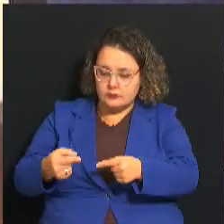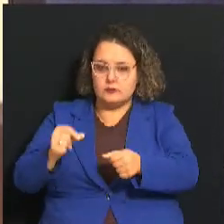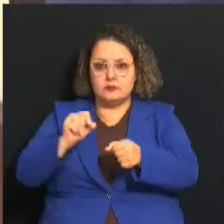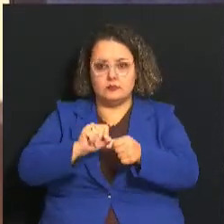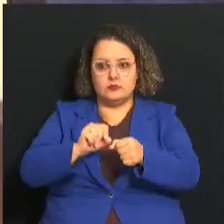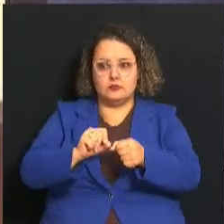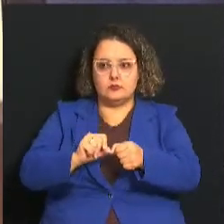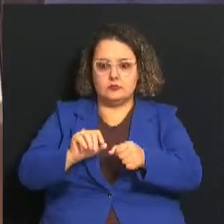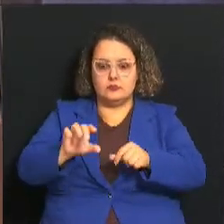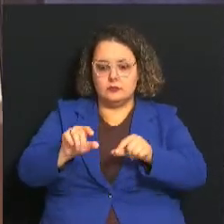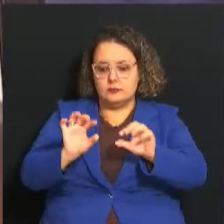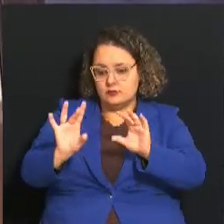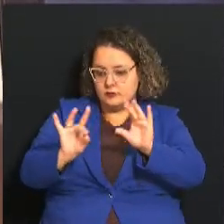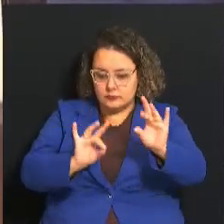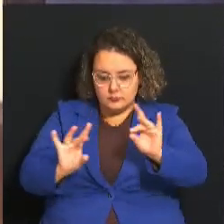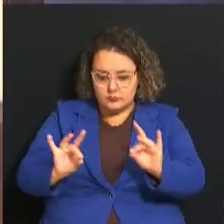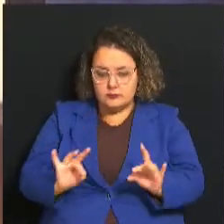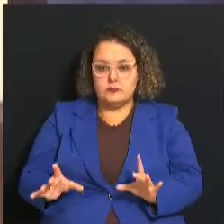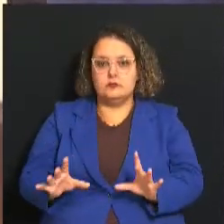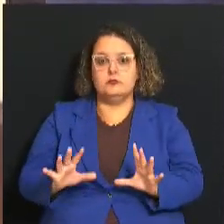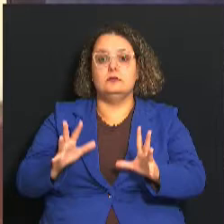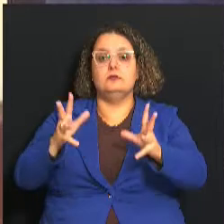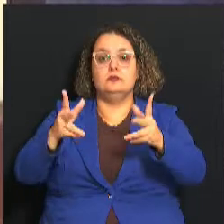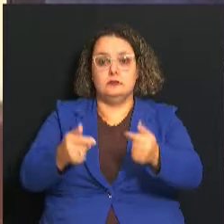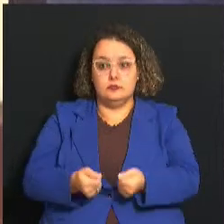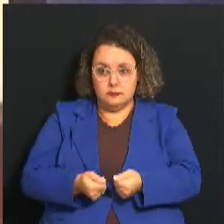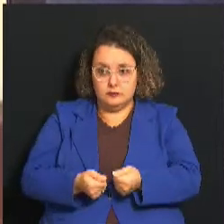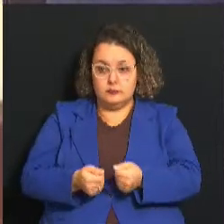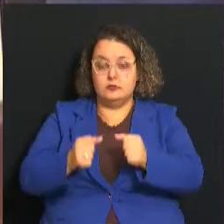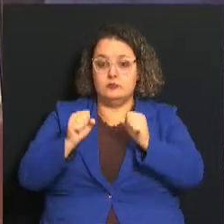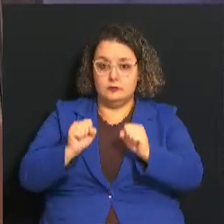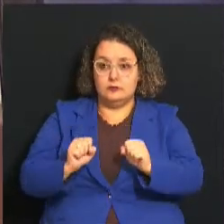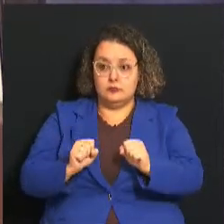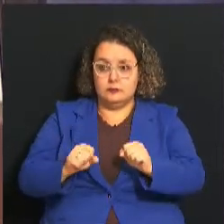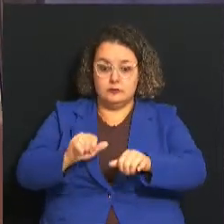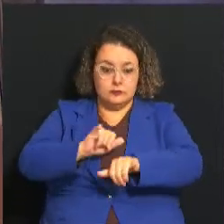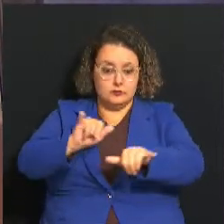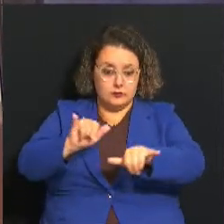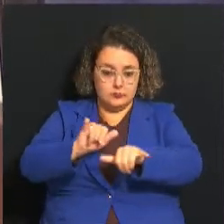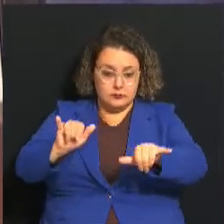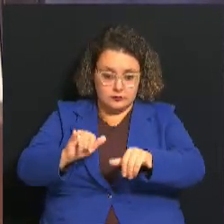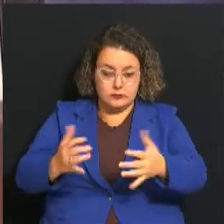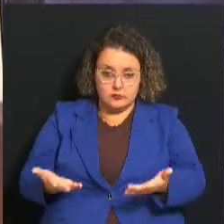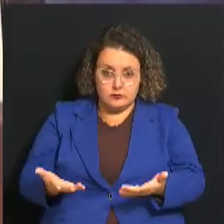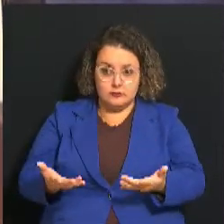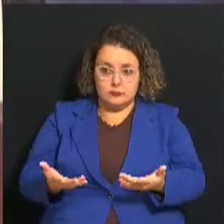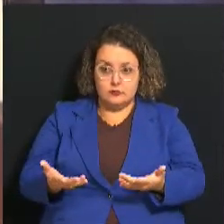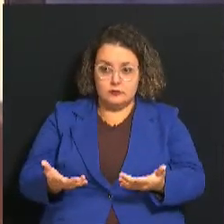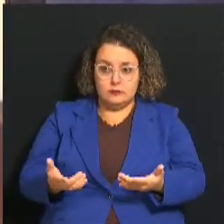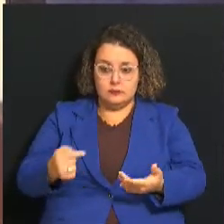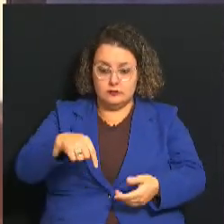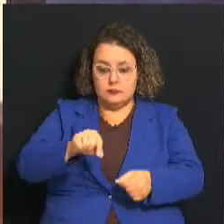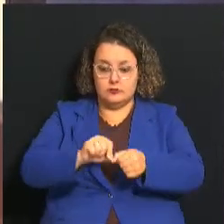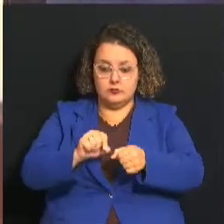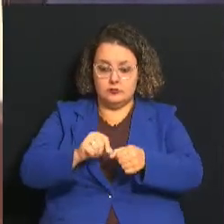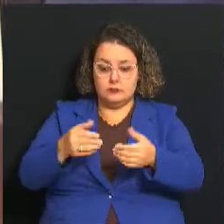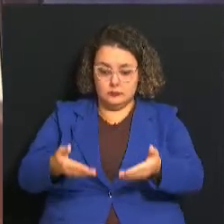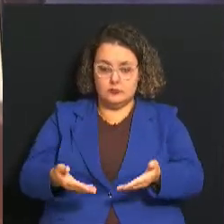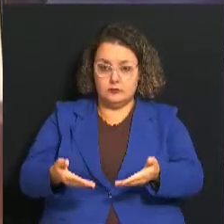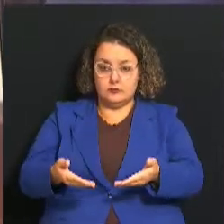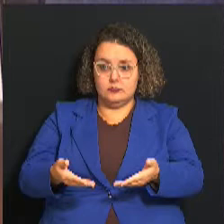ali, mas, no geral, onde possa ser divulgado, como nós estamos fazendo aqui, e sair com